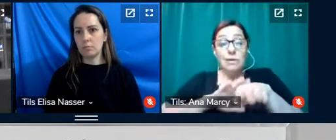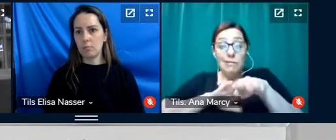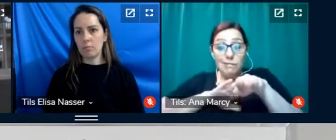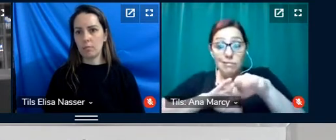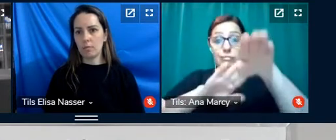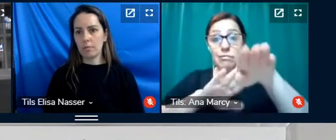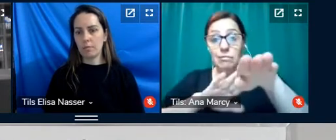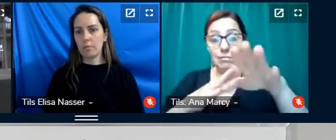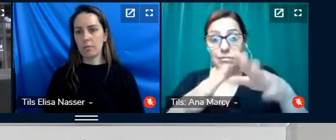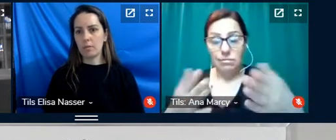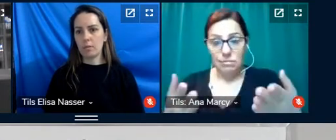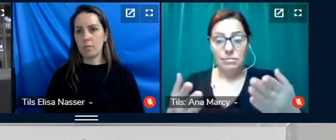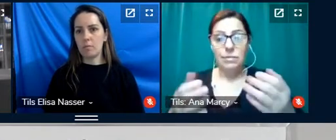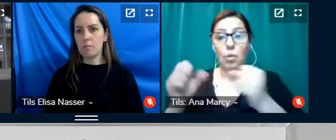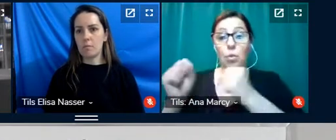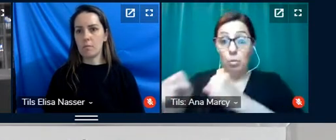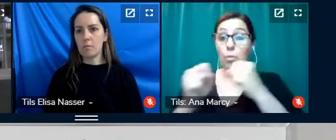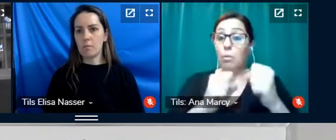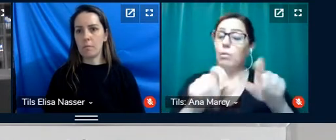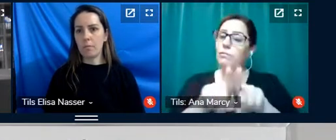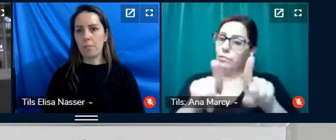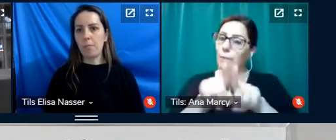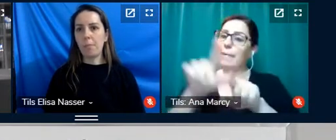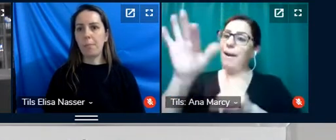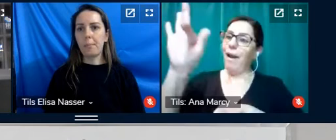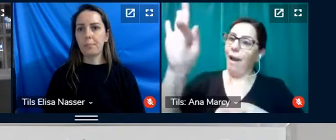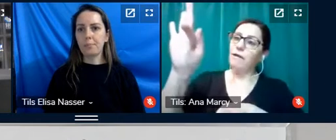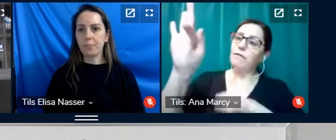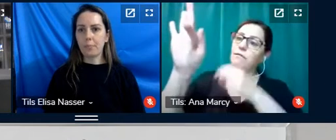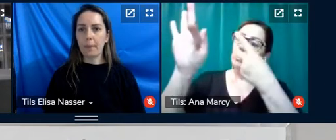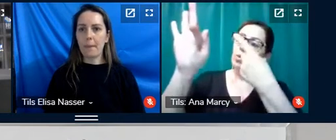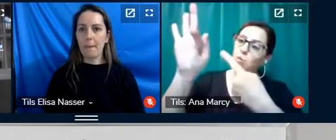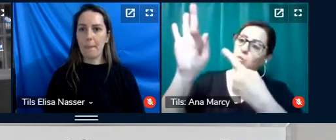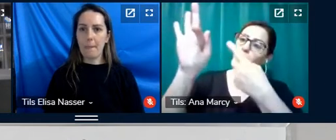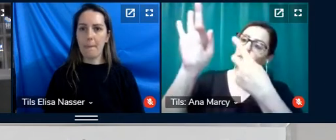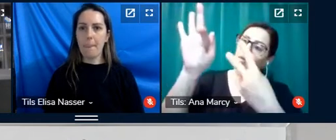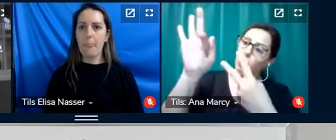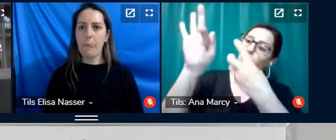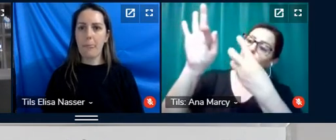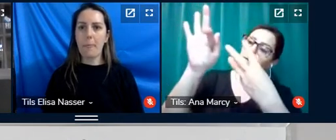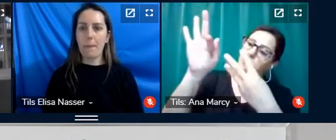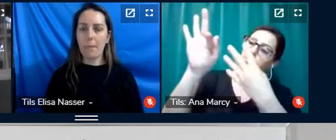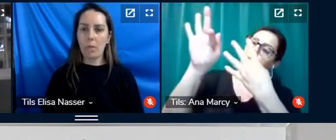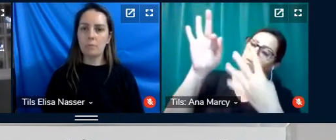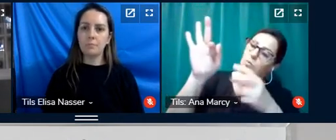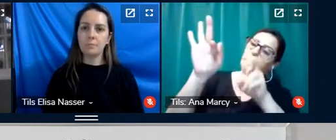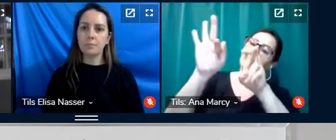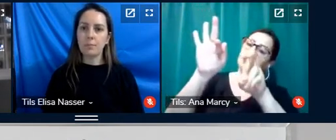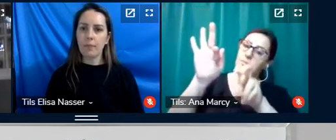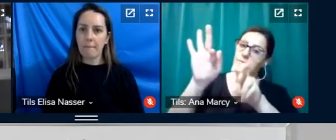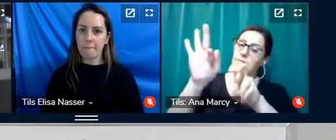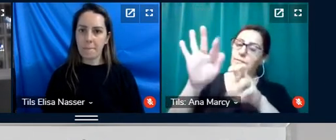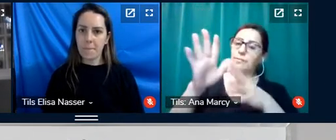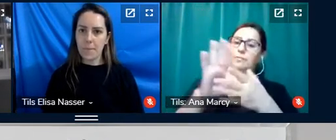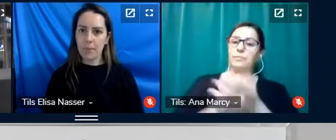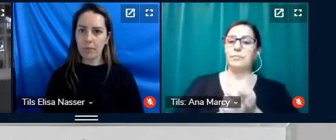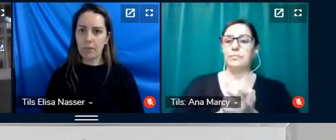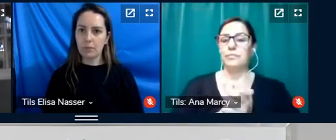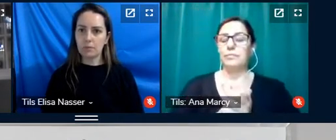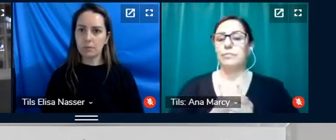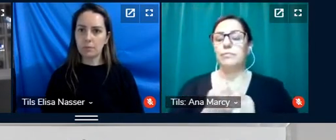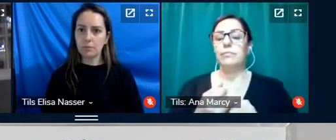Então eu posso decompor a força em vários elementos. Né? Então, por exemplo, eu